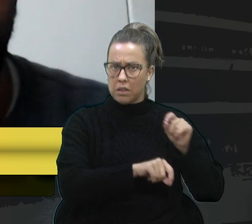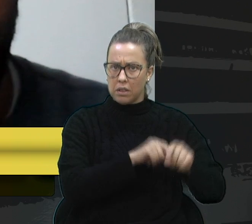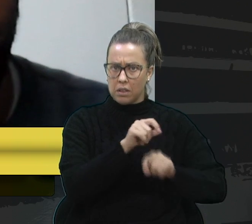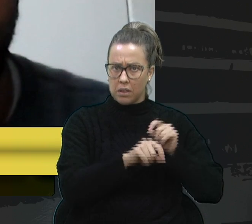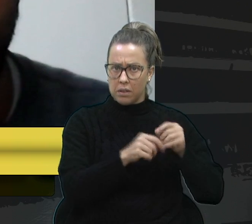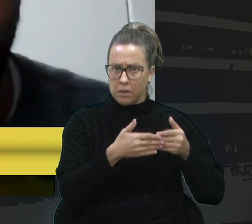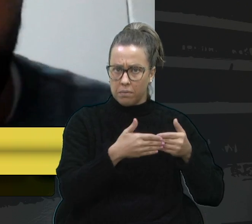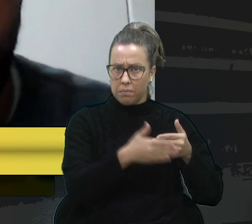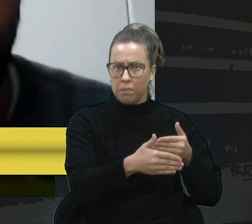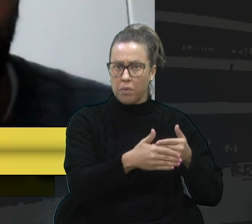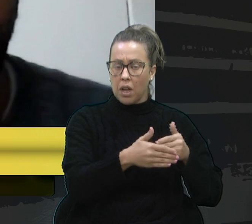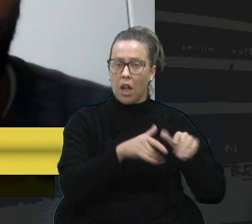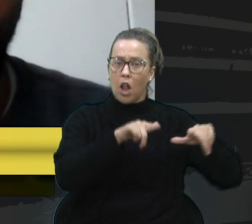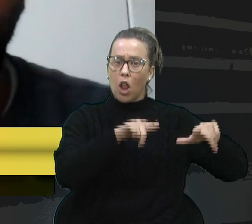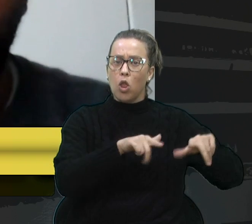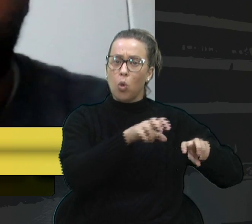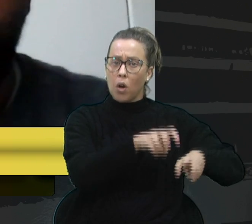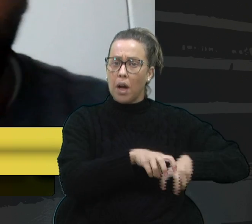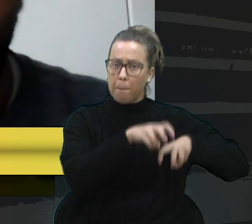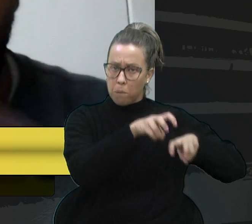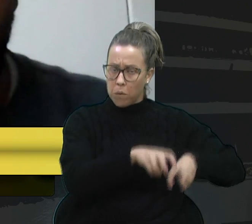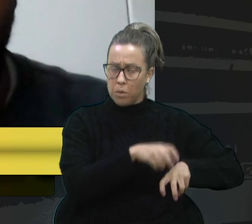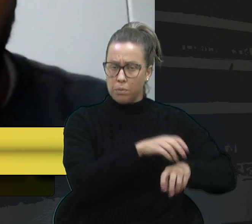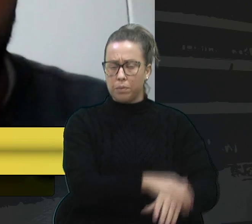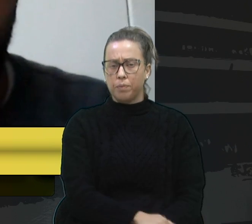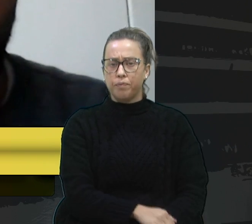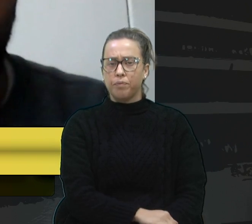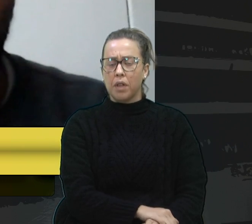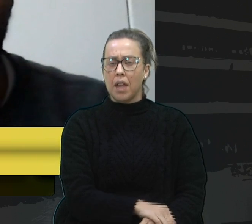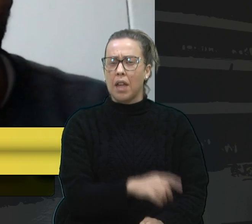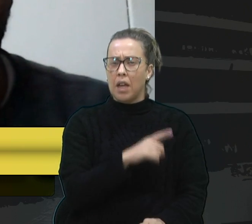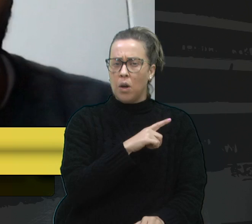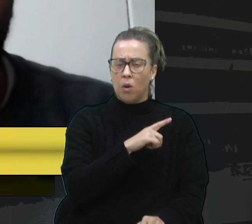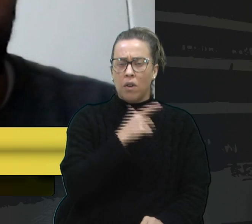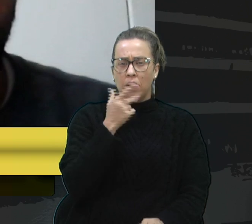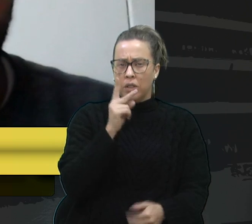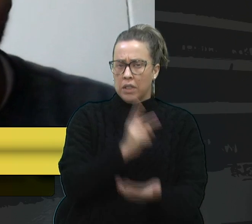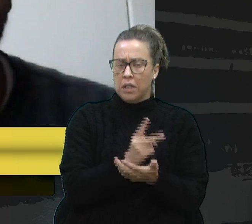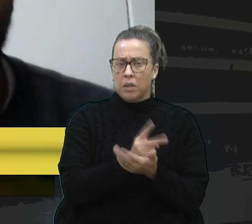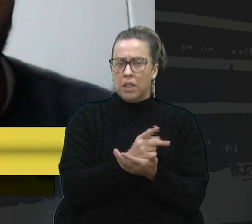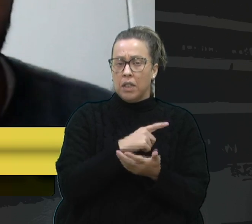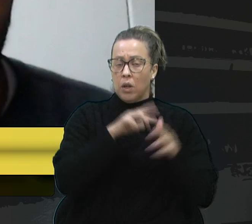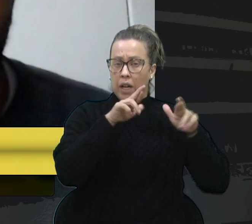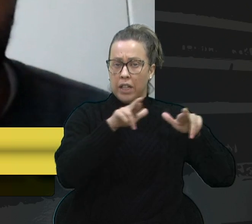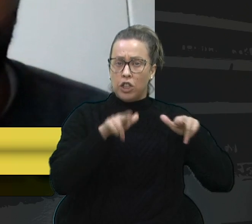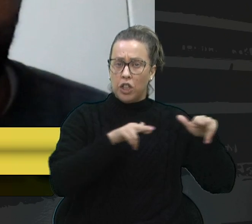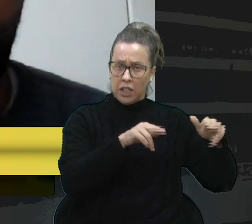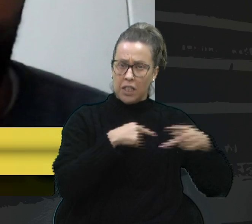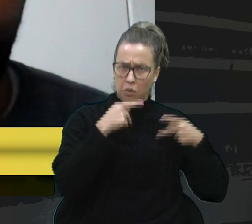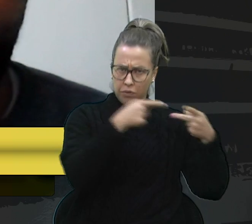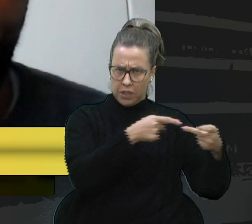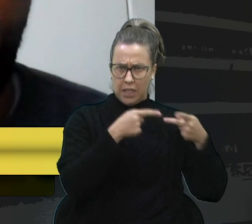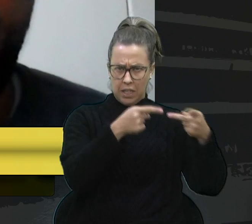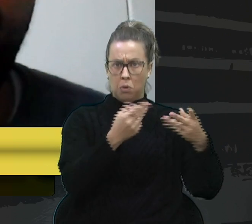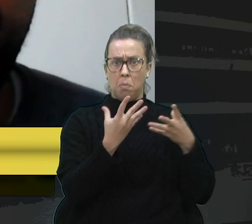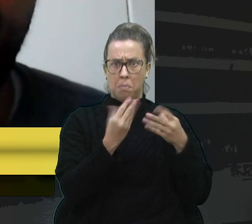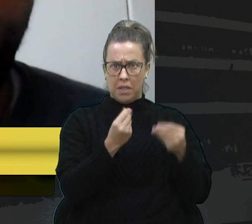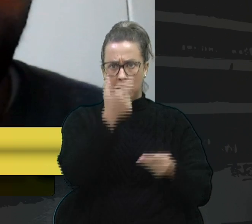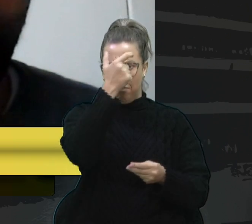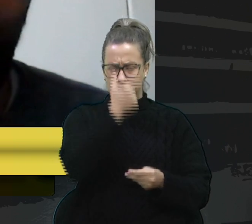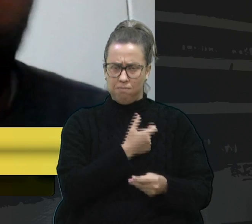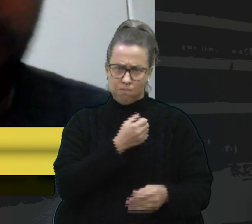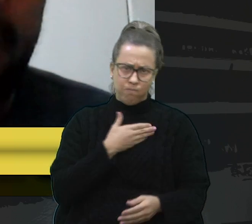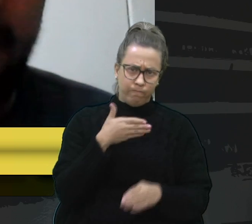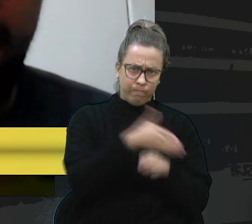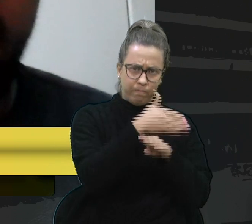de quem está no campo, né? Tenho estado aí em várias regiões do interior da nossa cidade, e